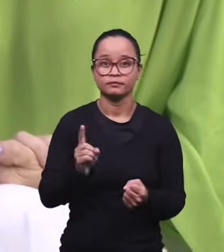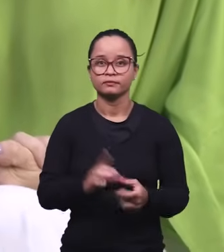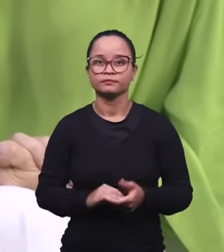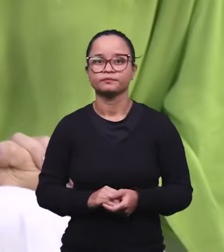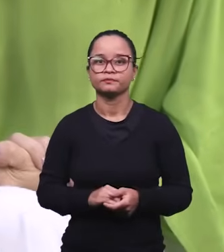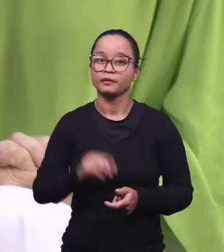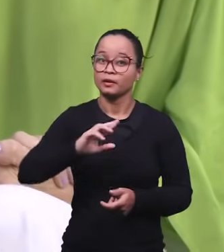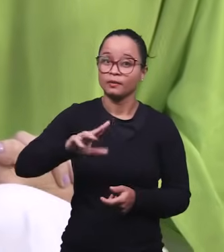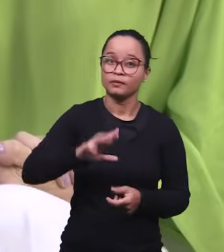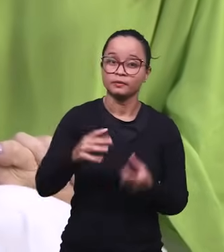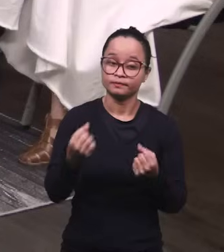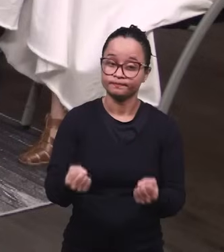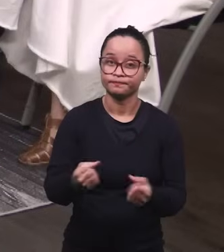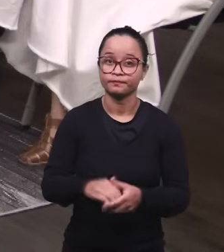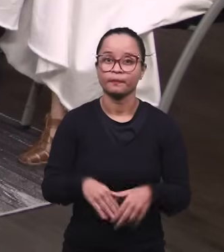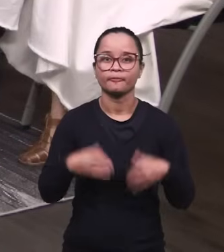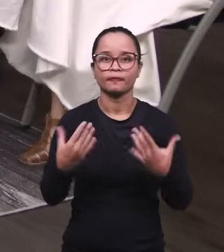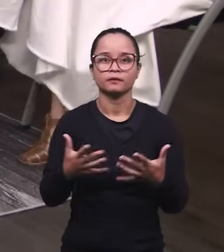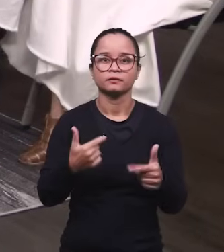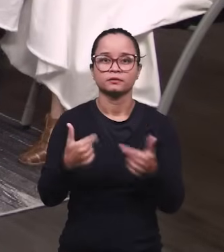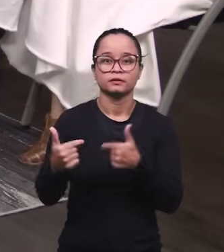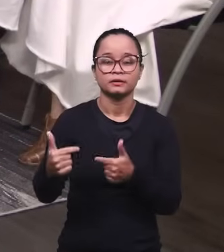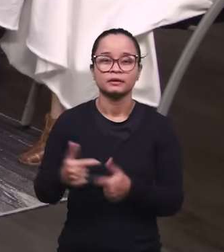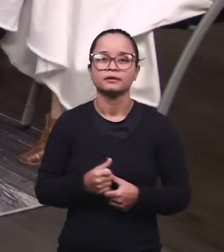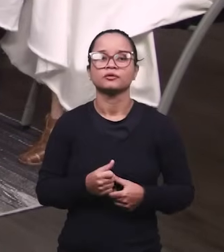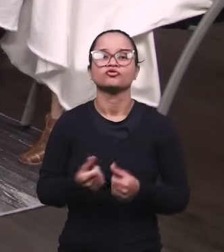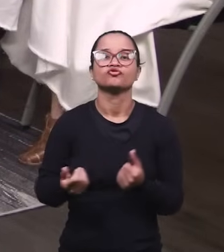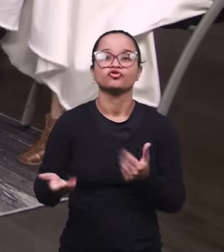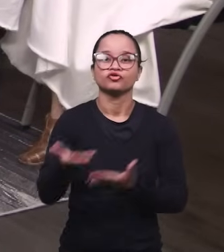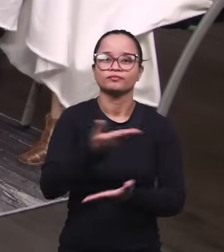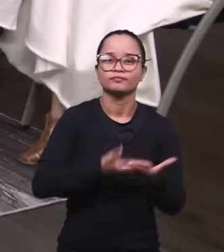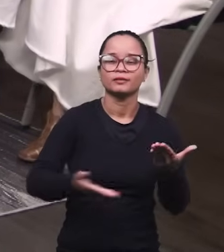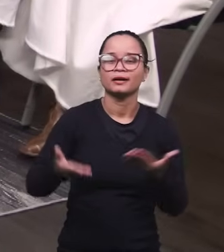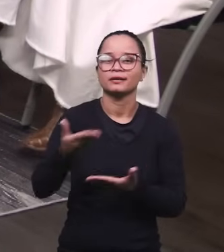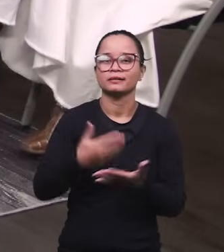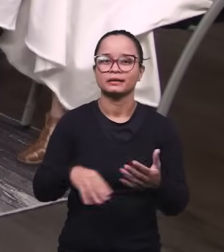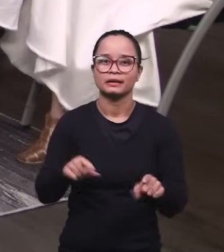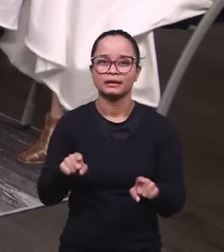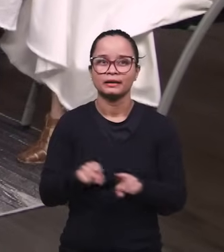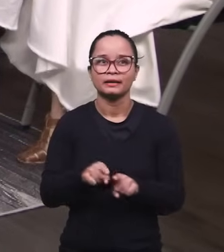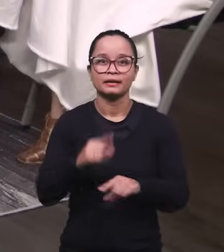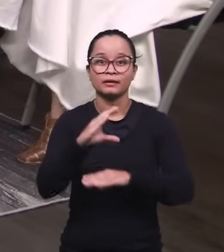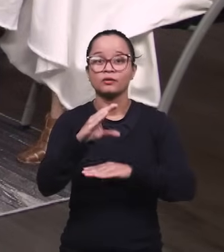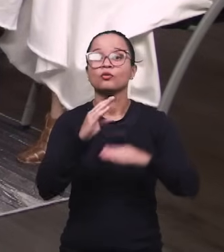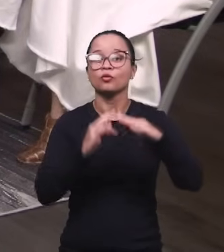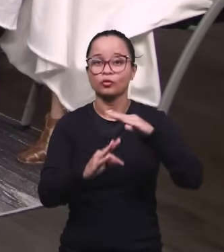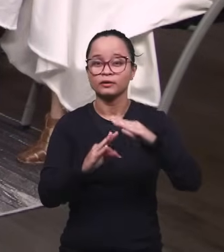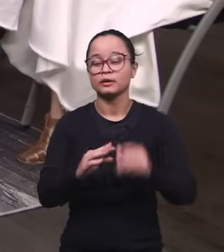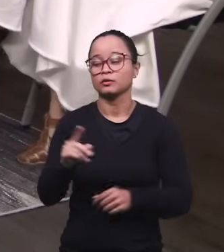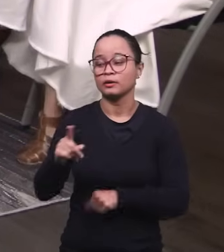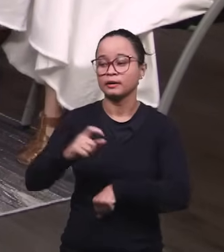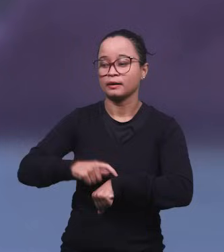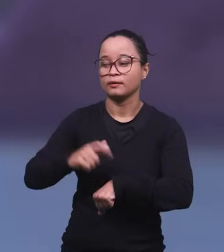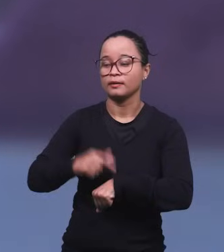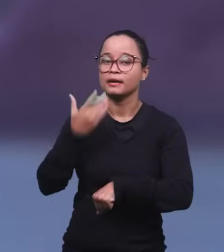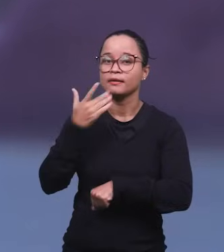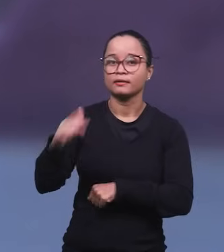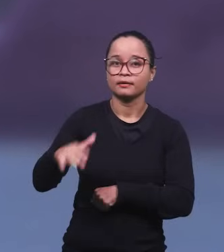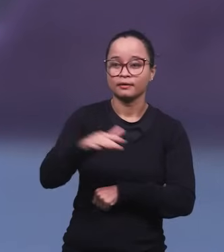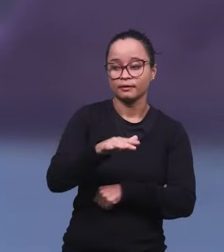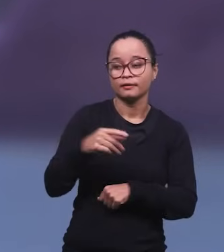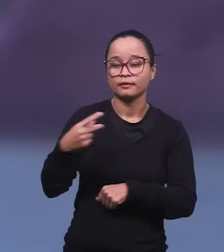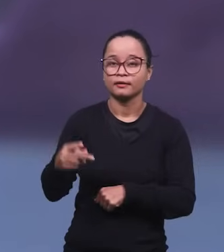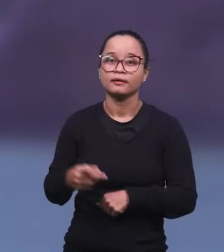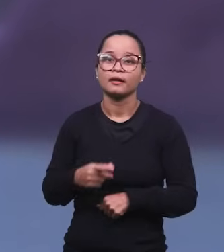ser pesado. Nós temos trabalhado a ideia de rotinas colaborativas e colocar no contraturno do horário da criança